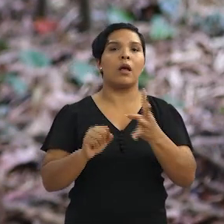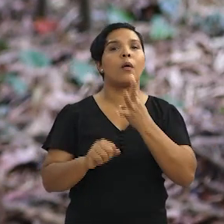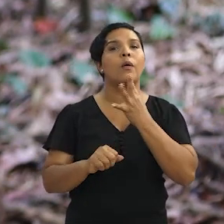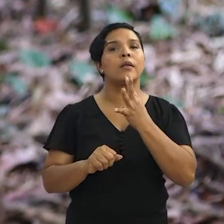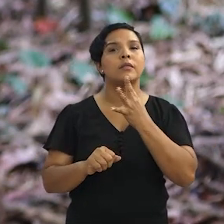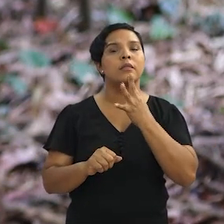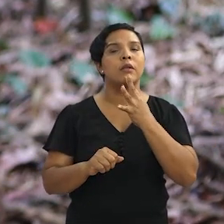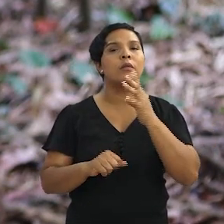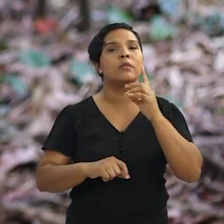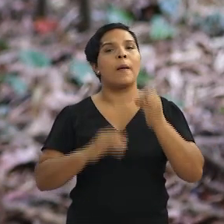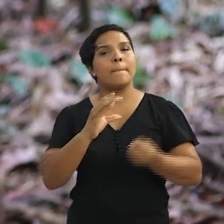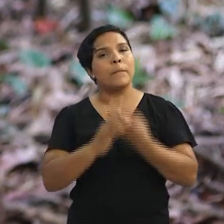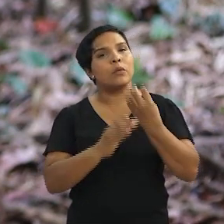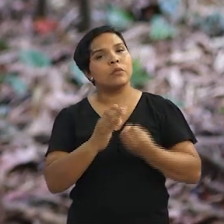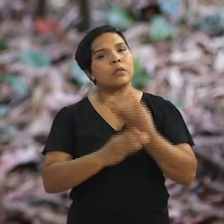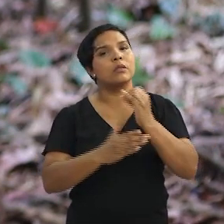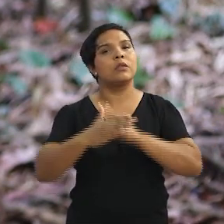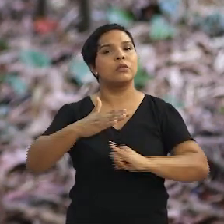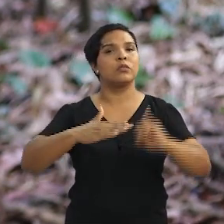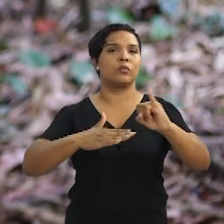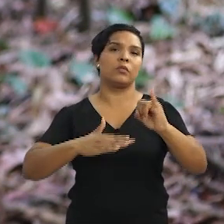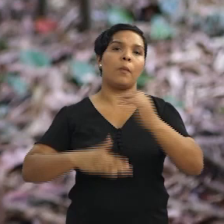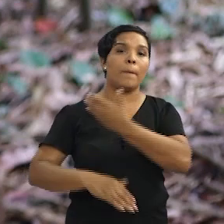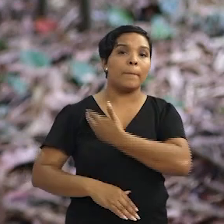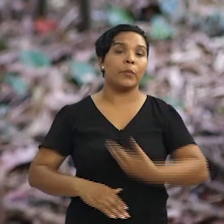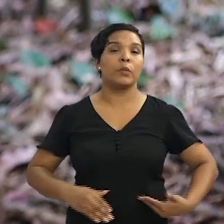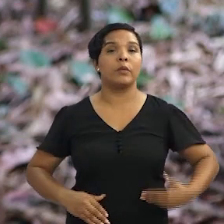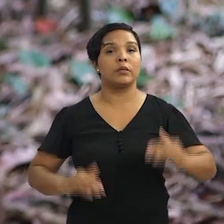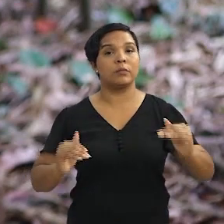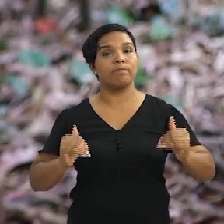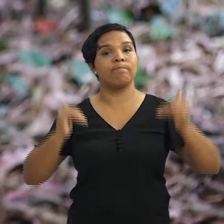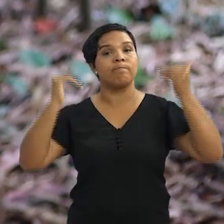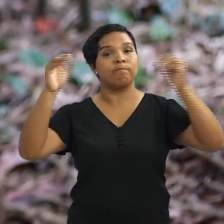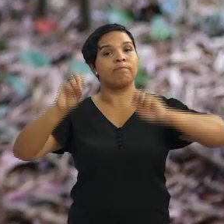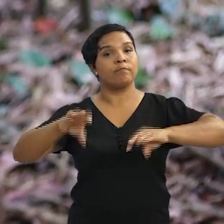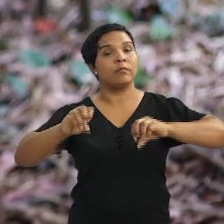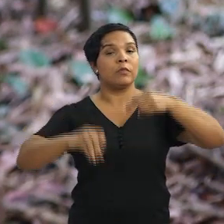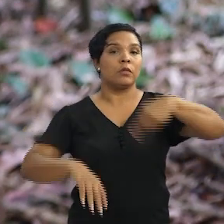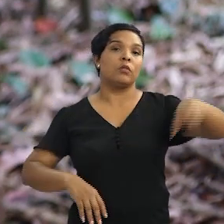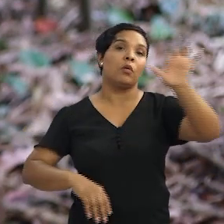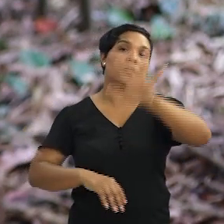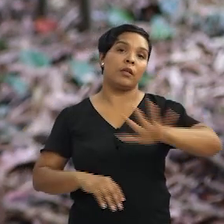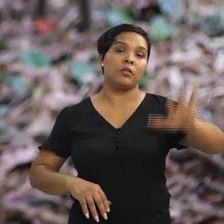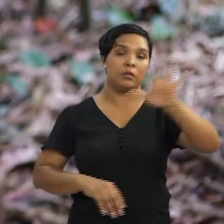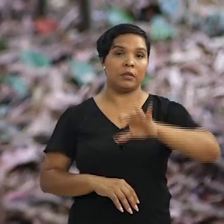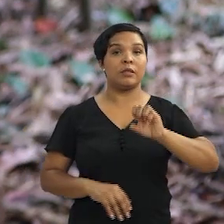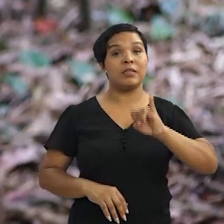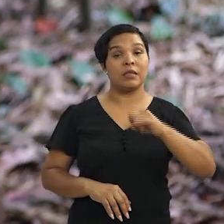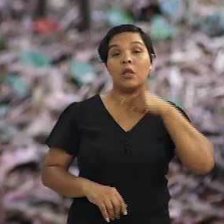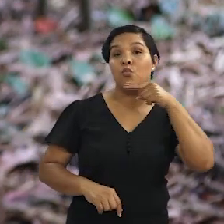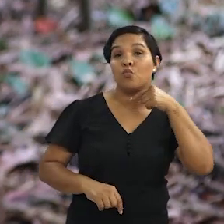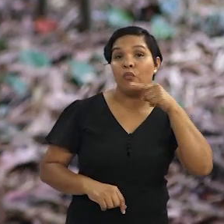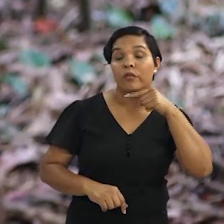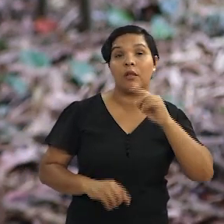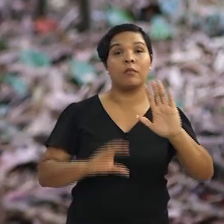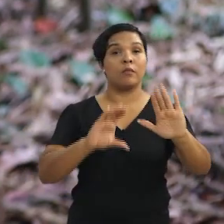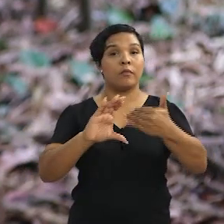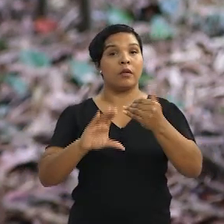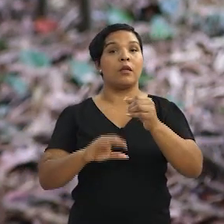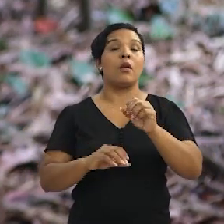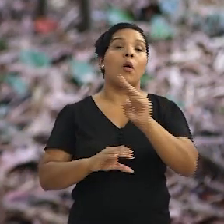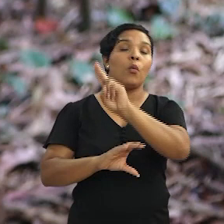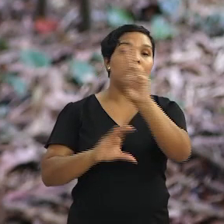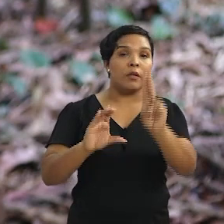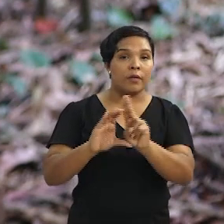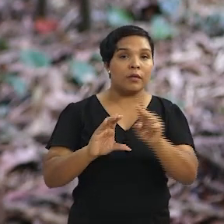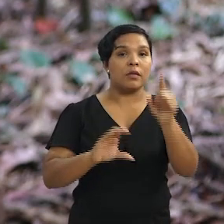que você possa conhecer o que tem sido produzido nas instituições públicas de ensino superior nordestinas. Caso tenha alguma dúvida,